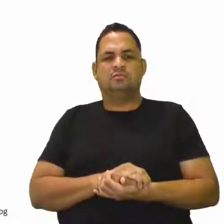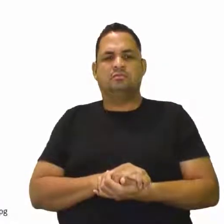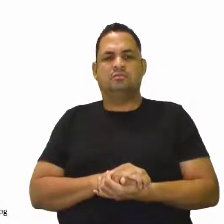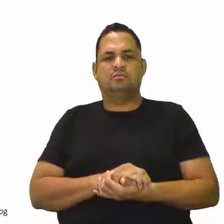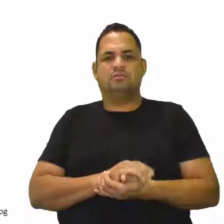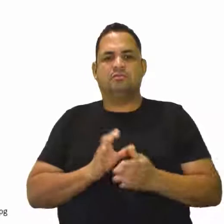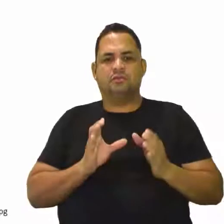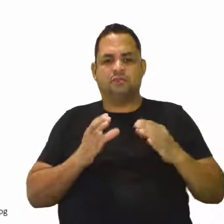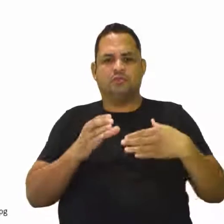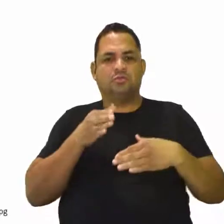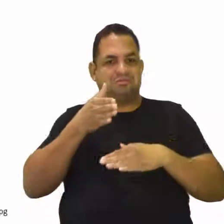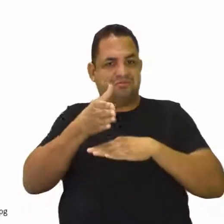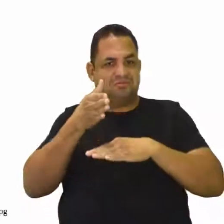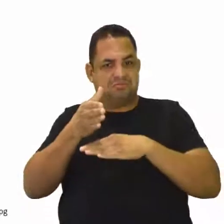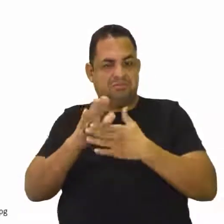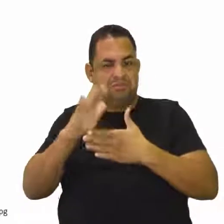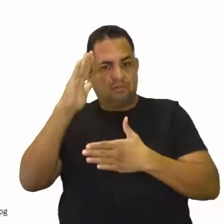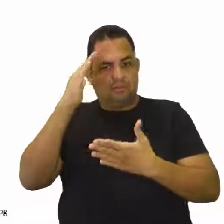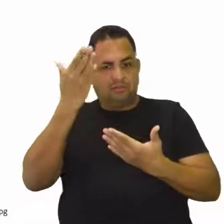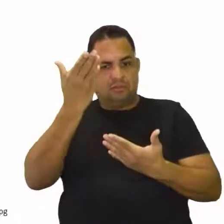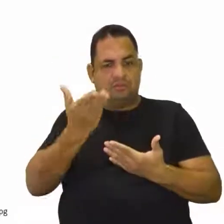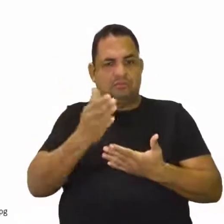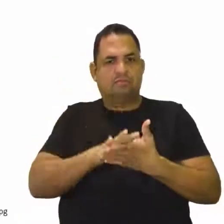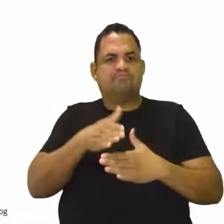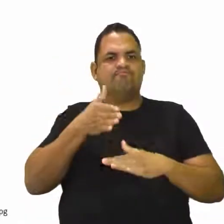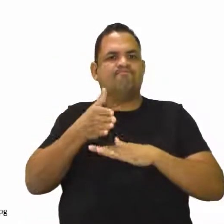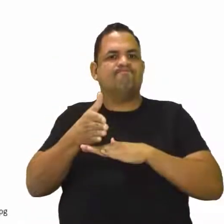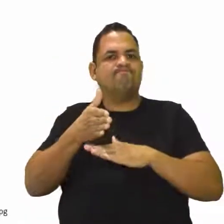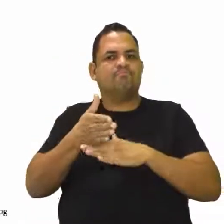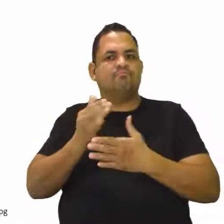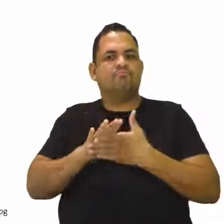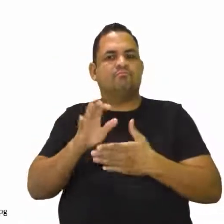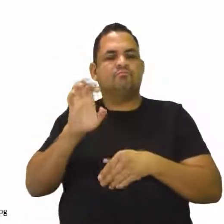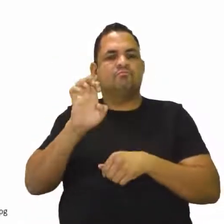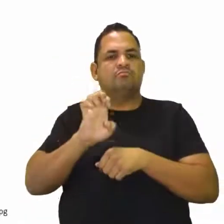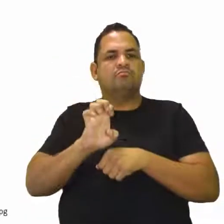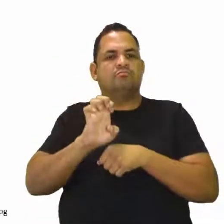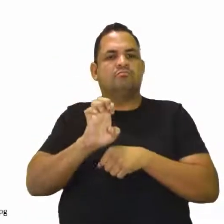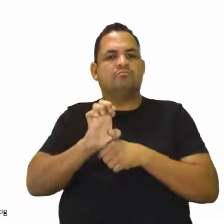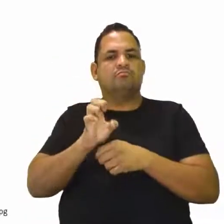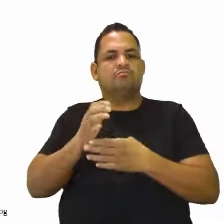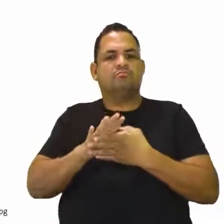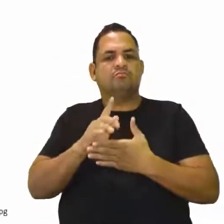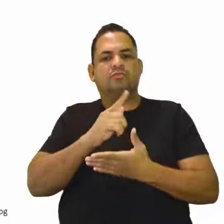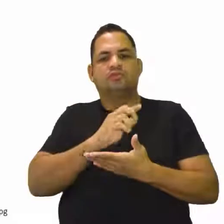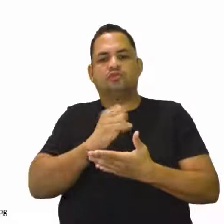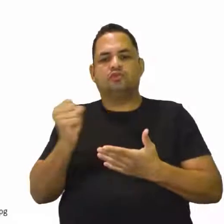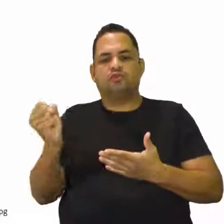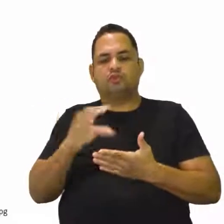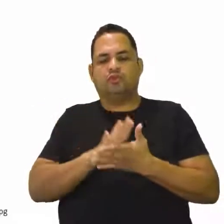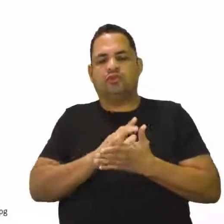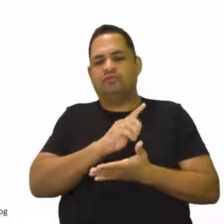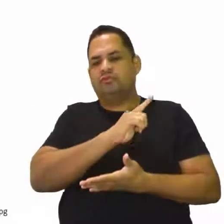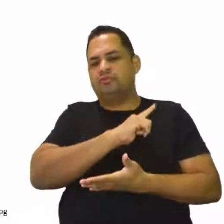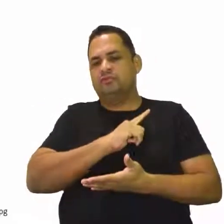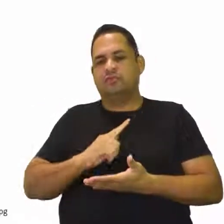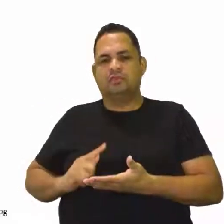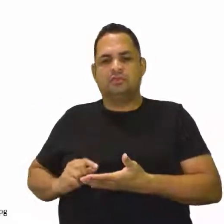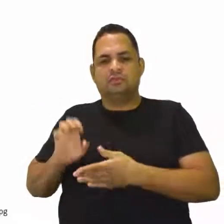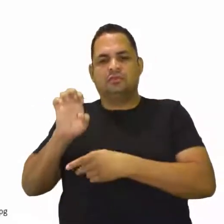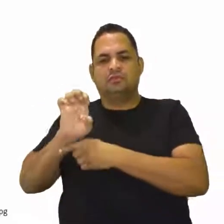Os interventores, esses interventores que vão para o Estado, esses novos governadores chamados de